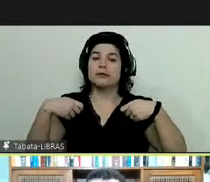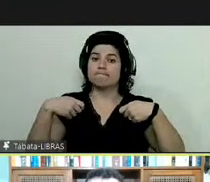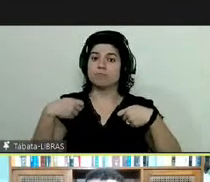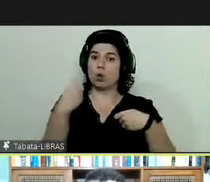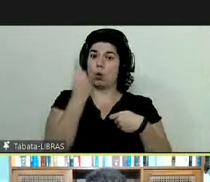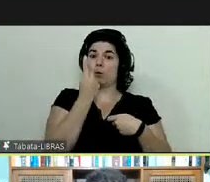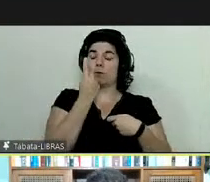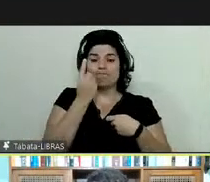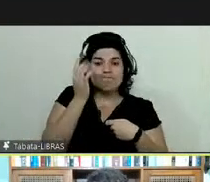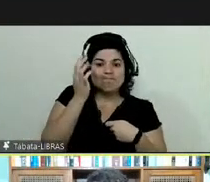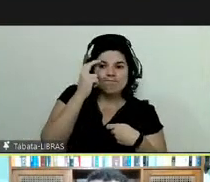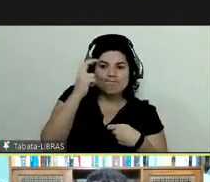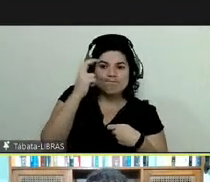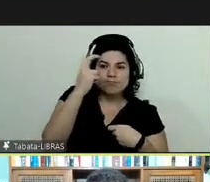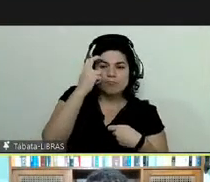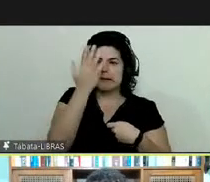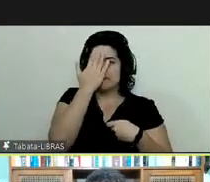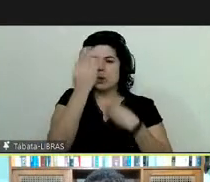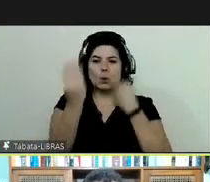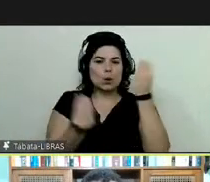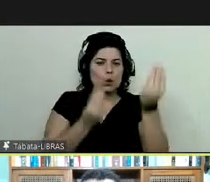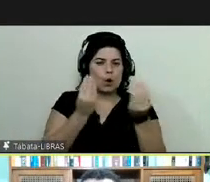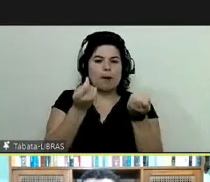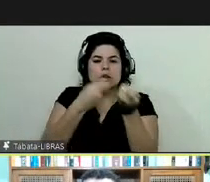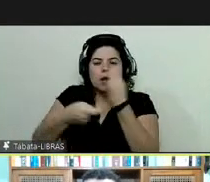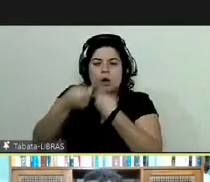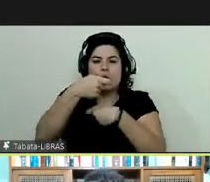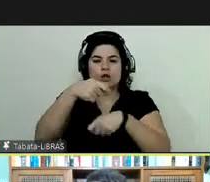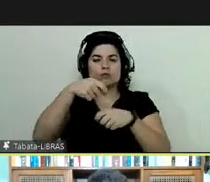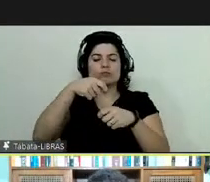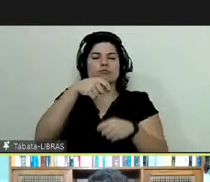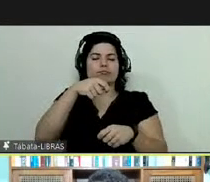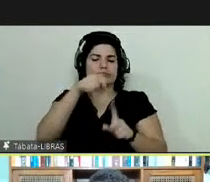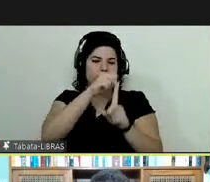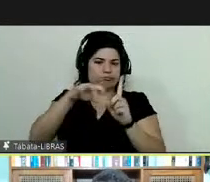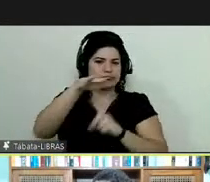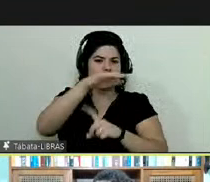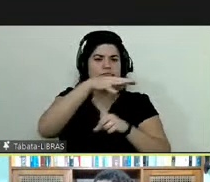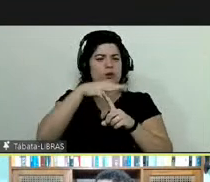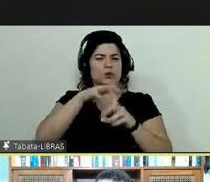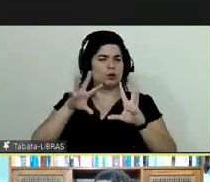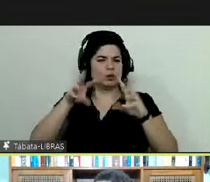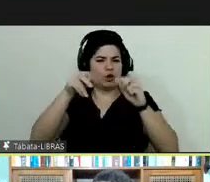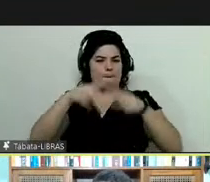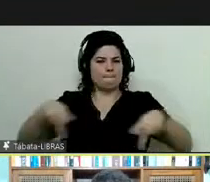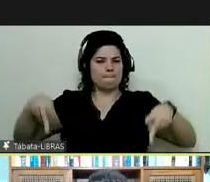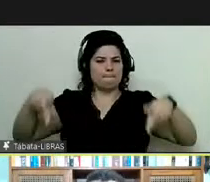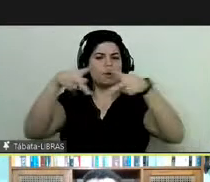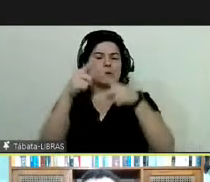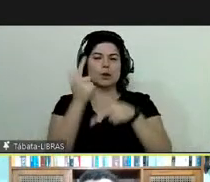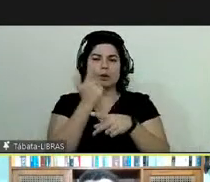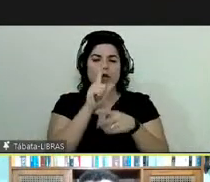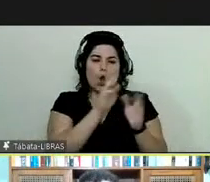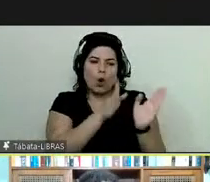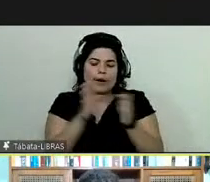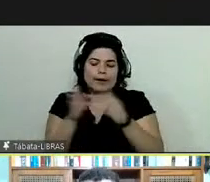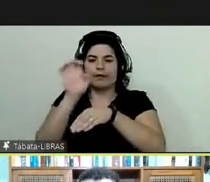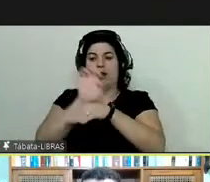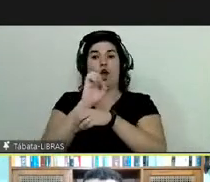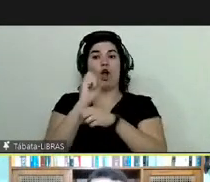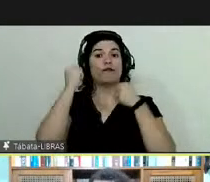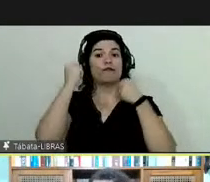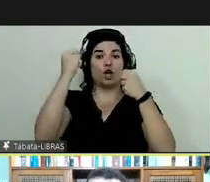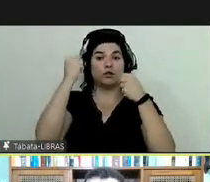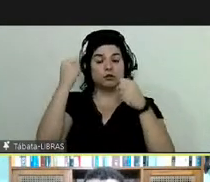liderança de Sabedoria para a condução dos negócios públicos exigiria líderes que tivessem capacidade de organizar estados fortes né